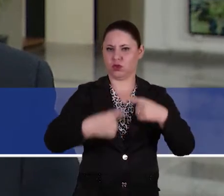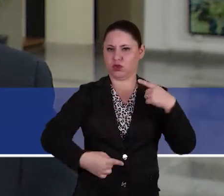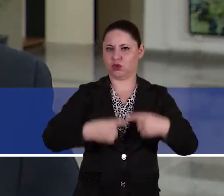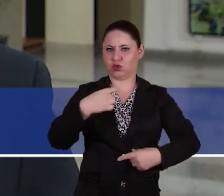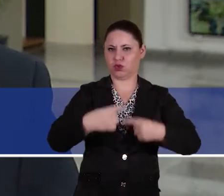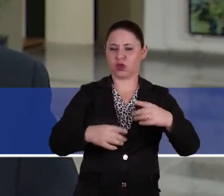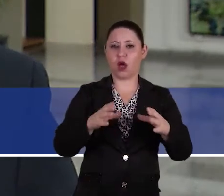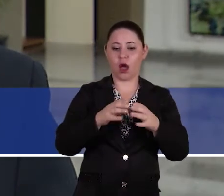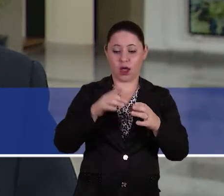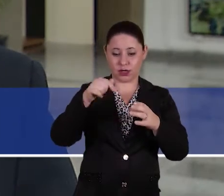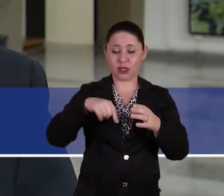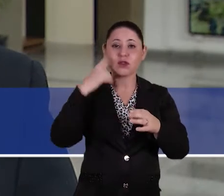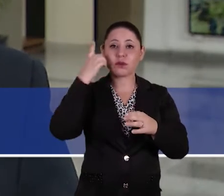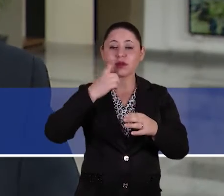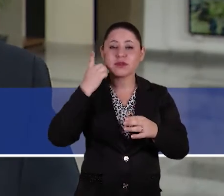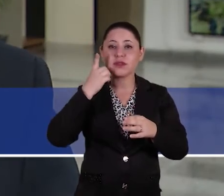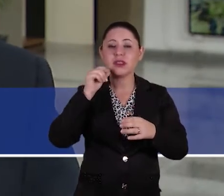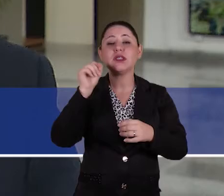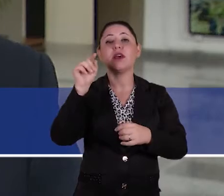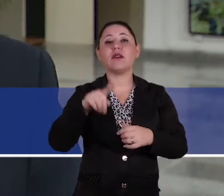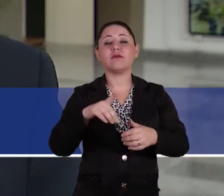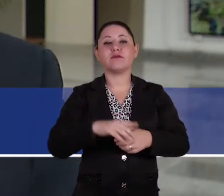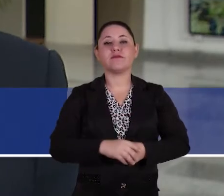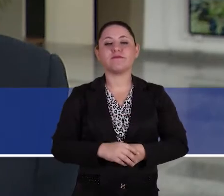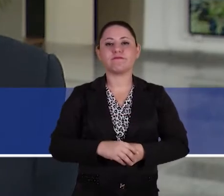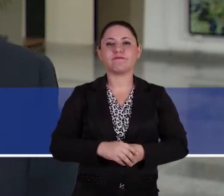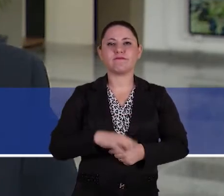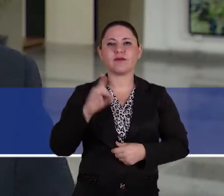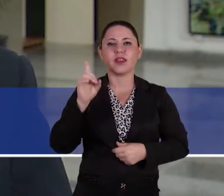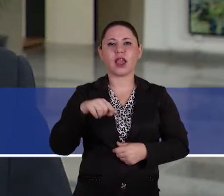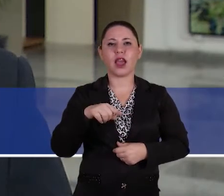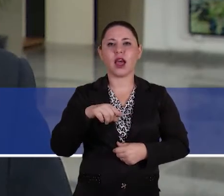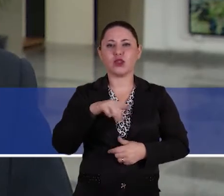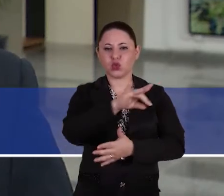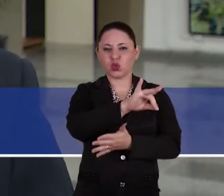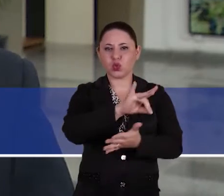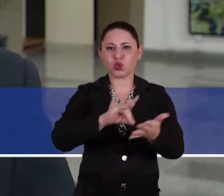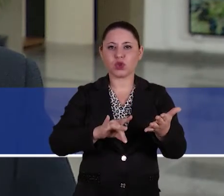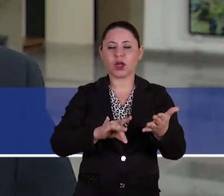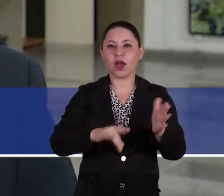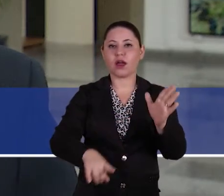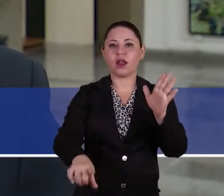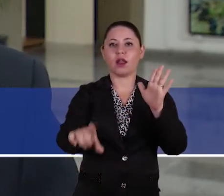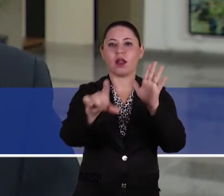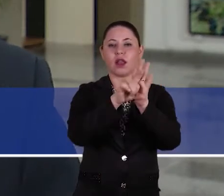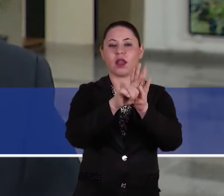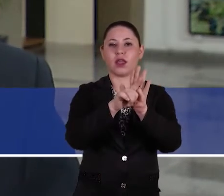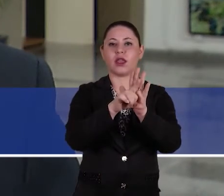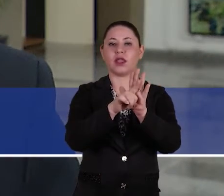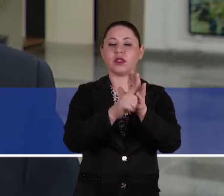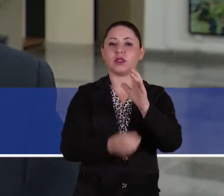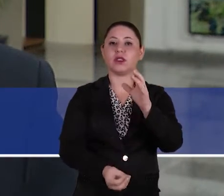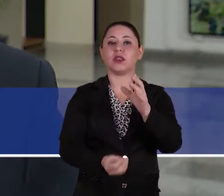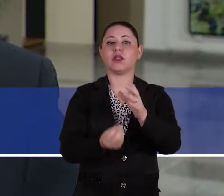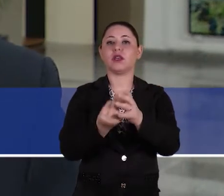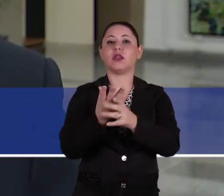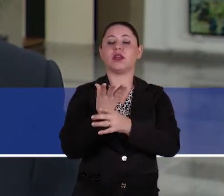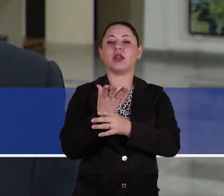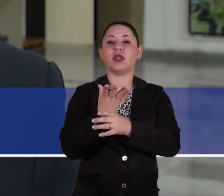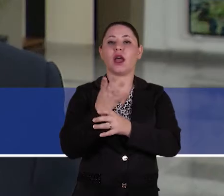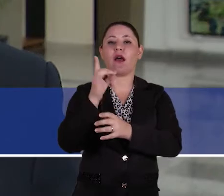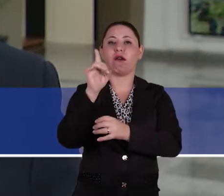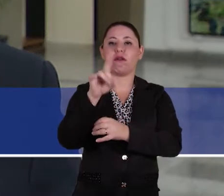uma discussão na Frente Parlamentar que foi regulamentado a lei que cria